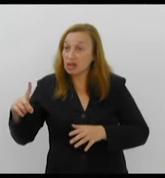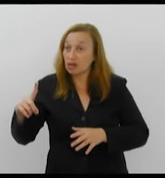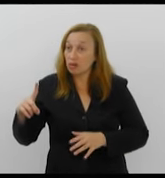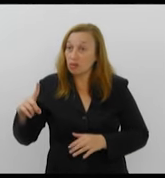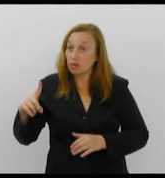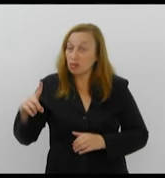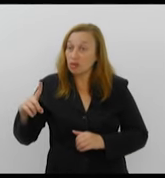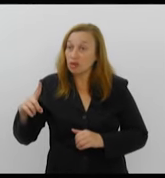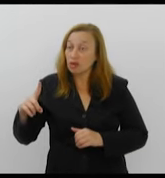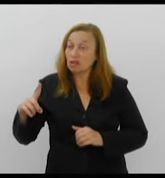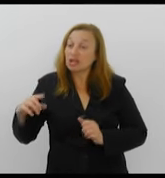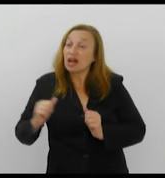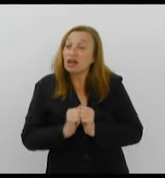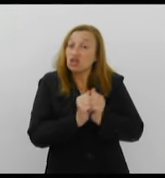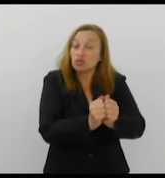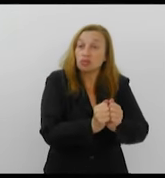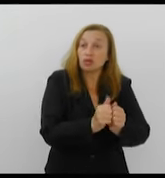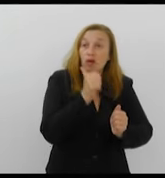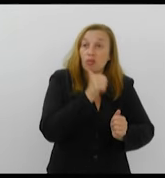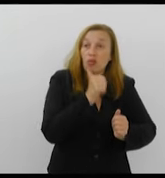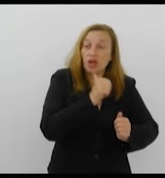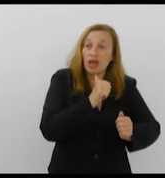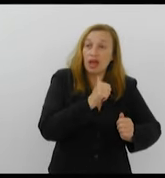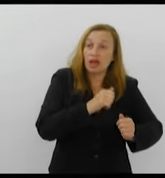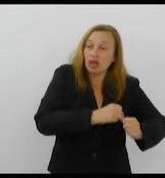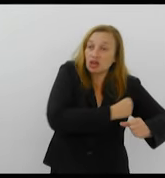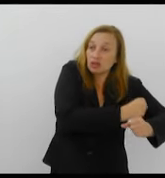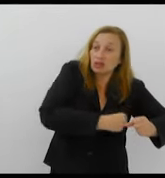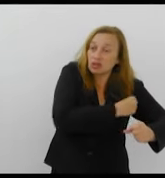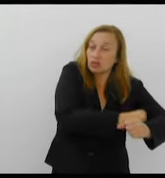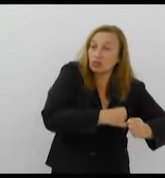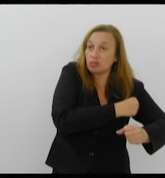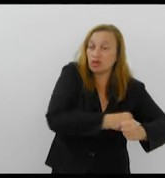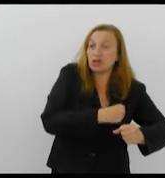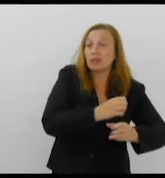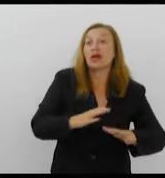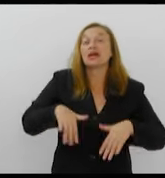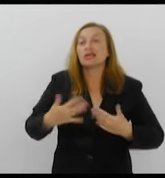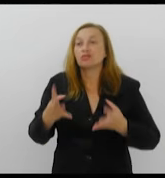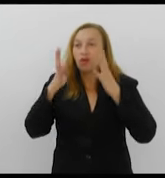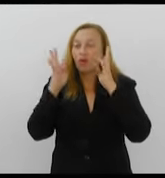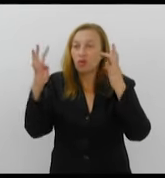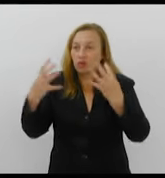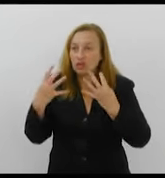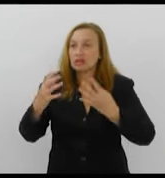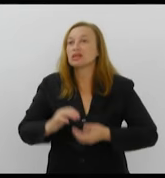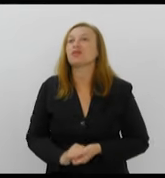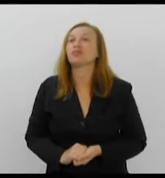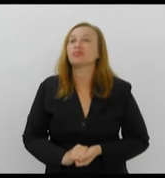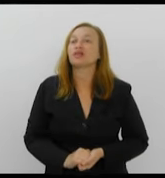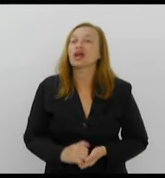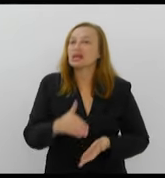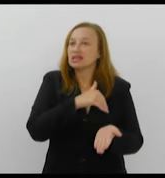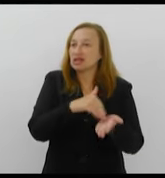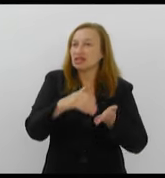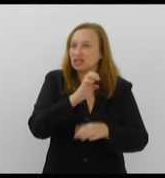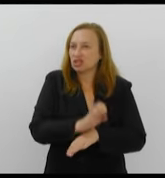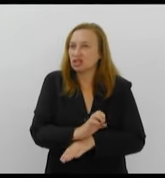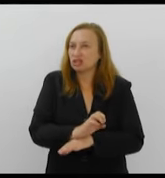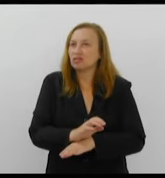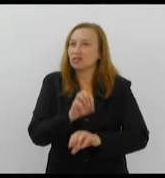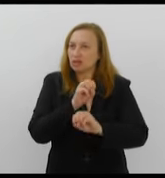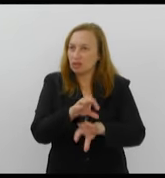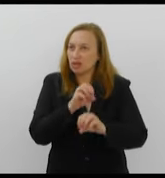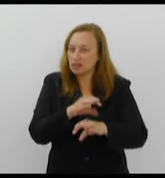conta de todas as refeições. Portanto, eu gostaria de chamar a atenção da Secretaria Estadual de